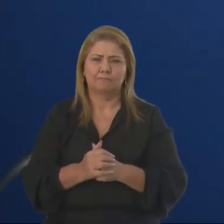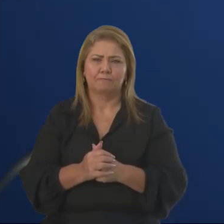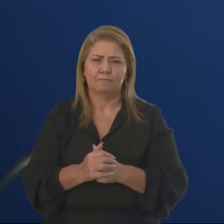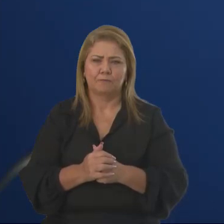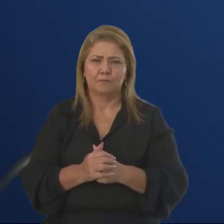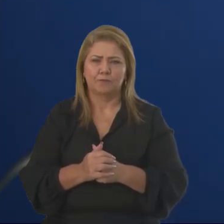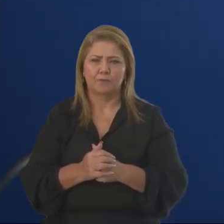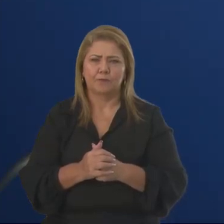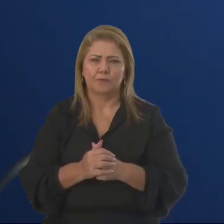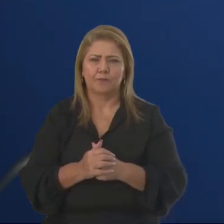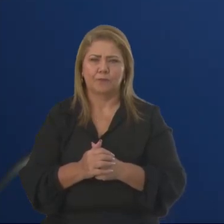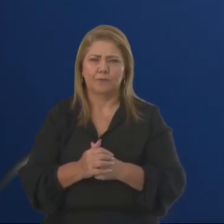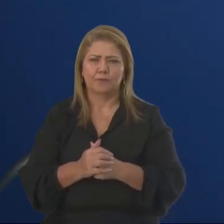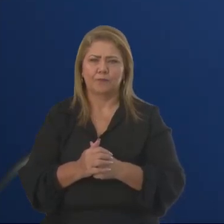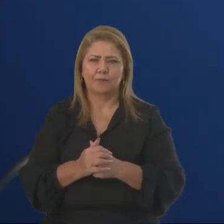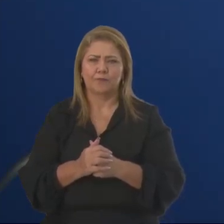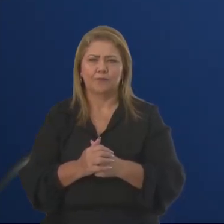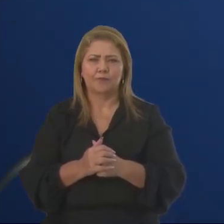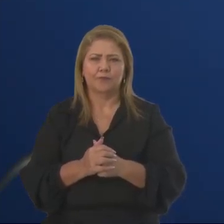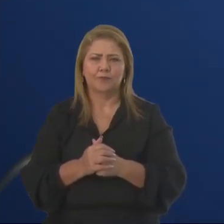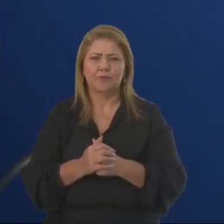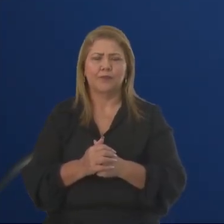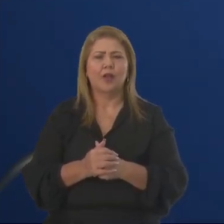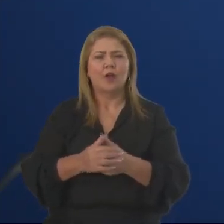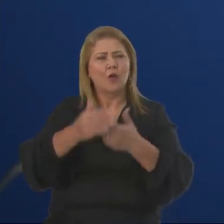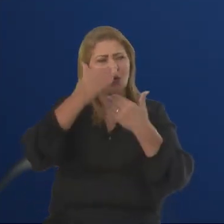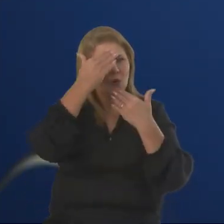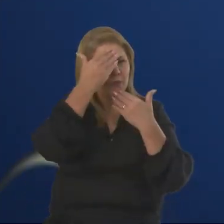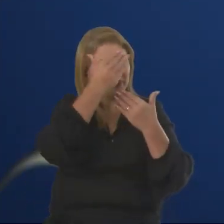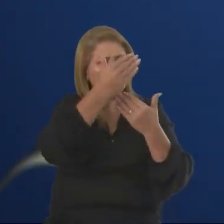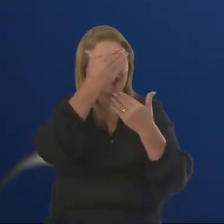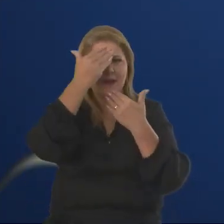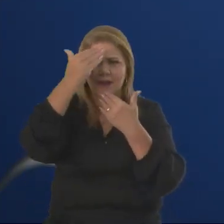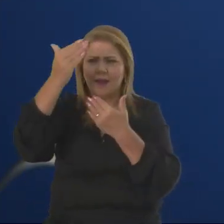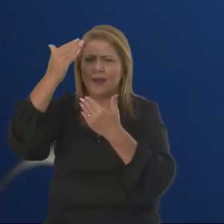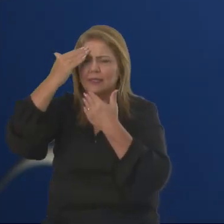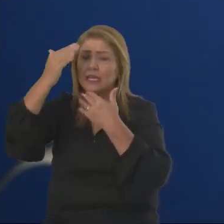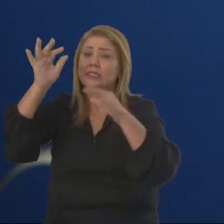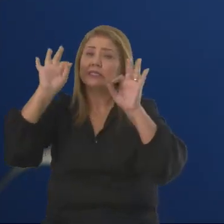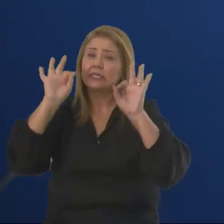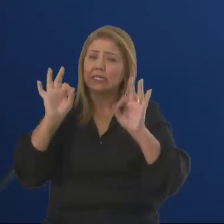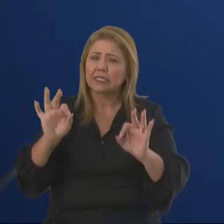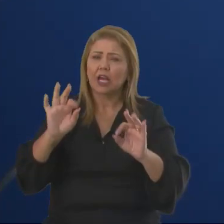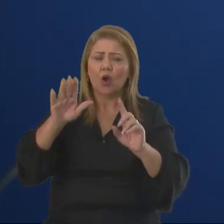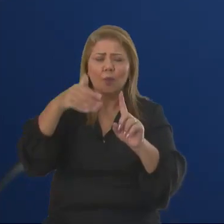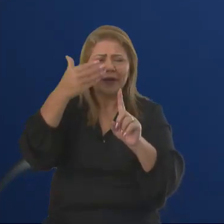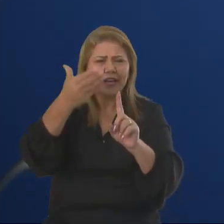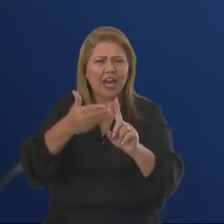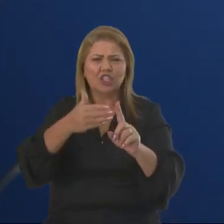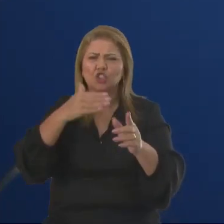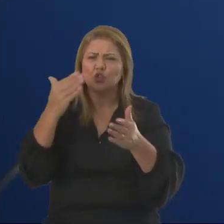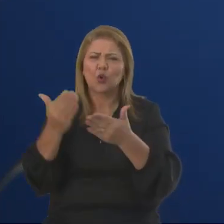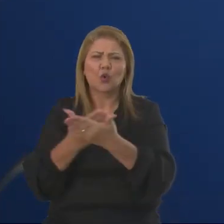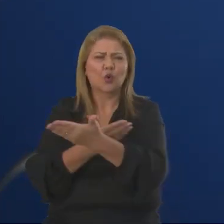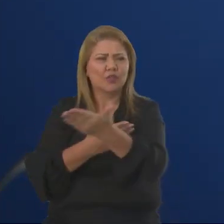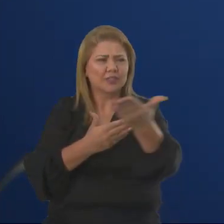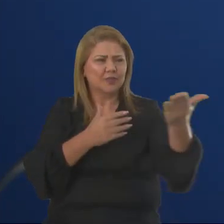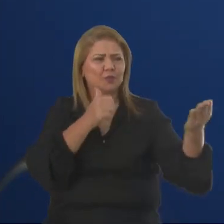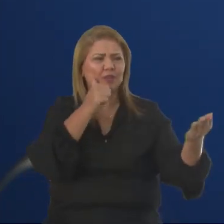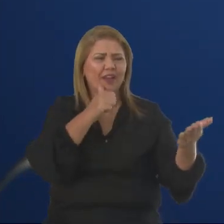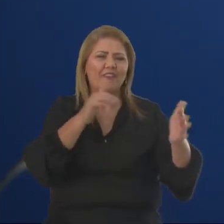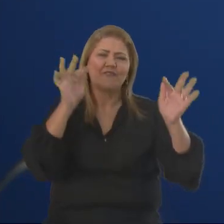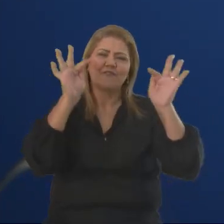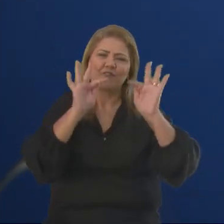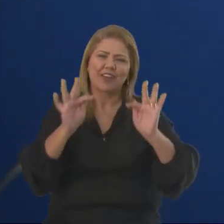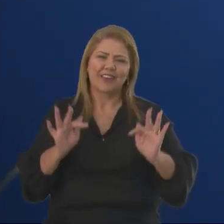e, portanto, nosso muito obrigada, viu, gente? Tenho certeza que todas as homenageadas e todas as mulheres estão muito felizes